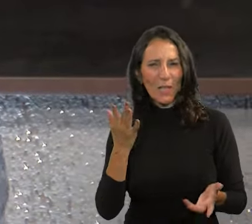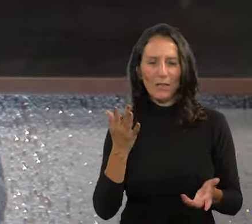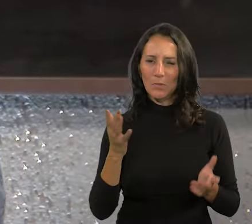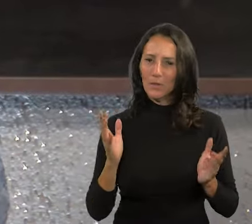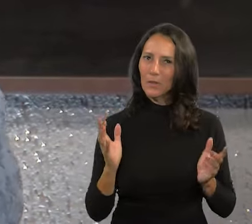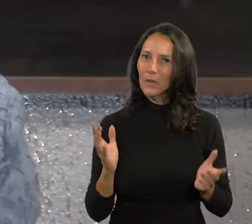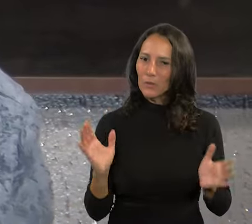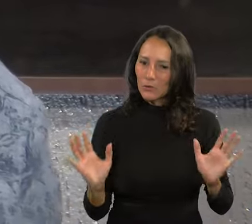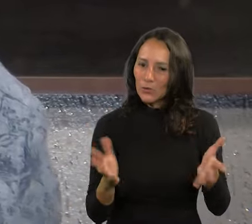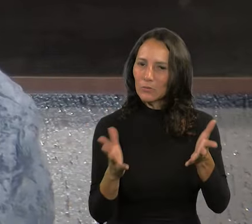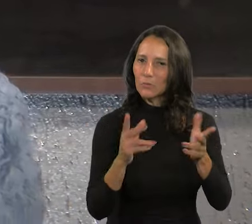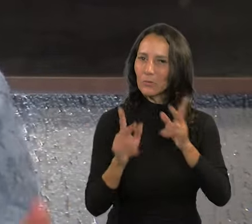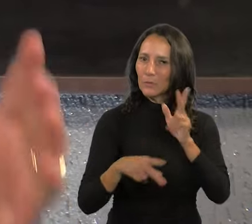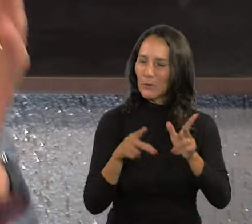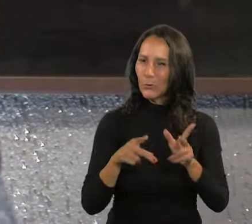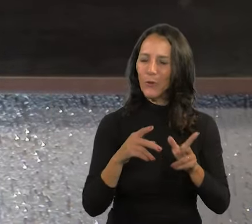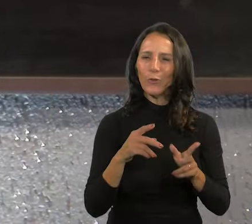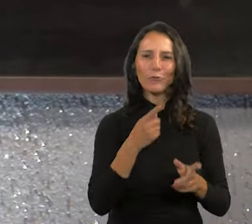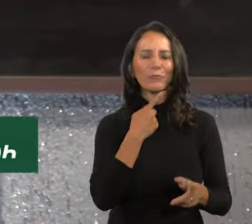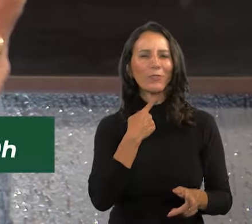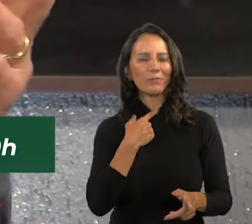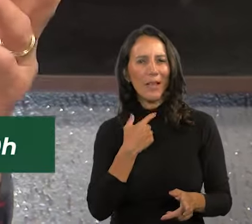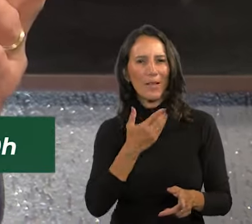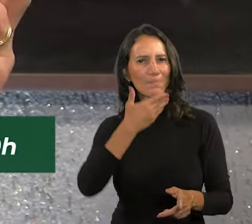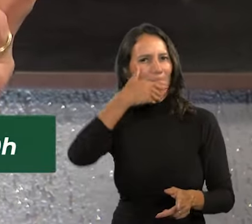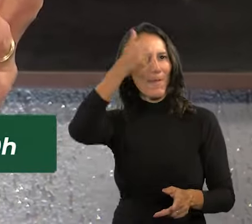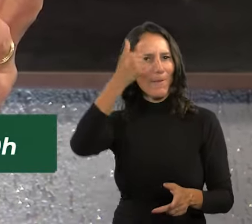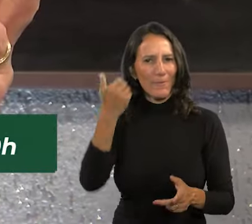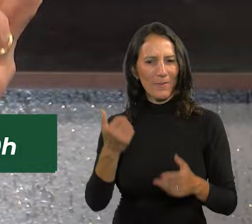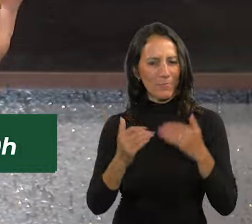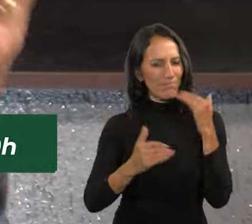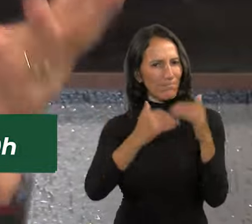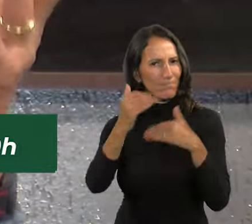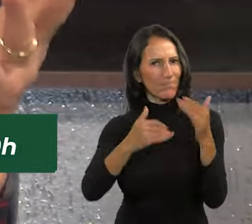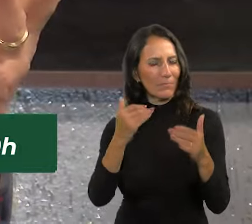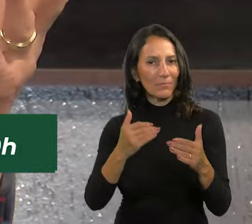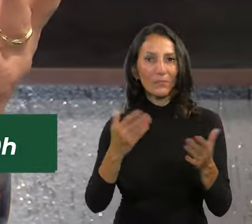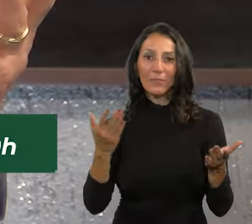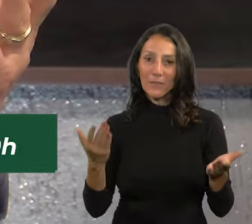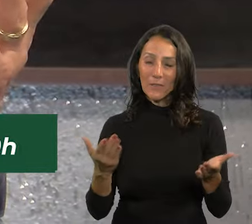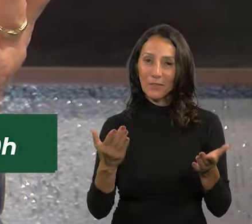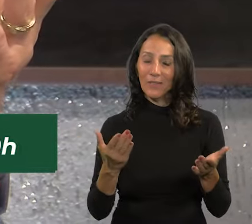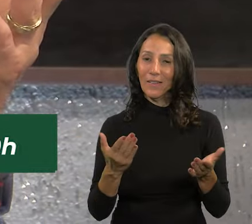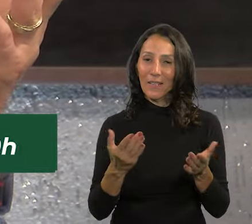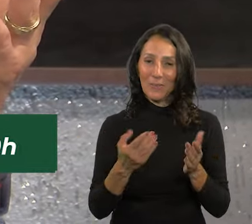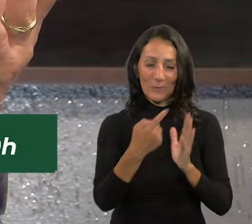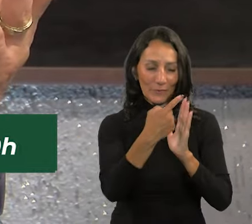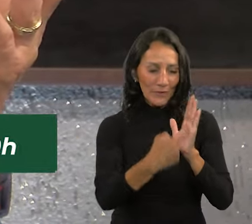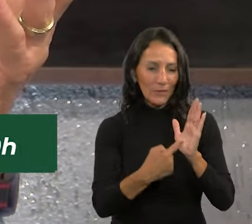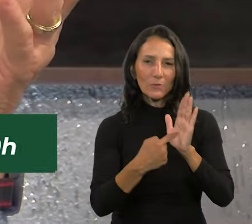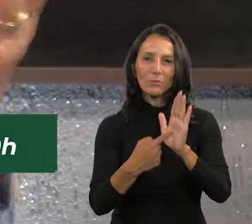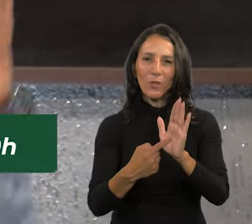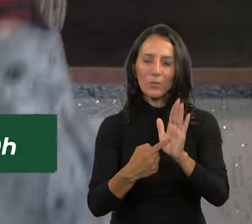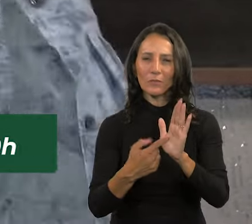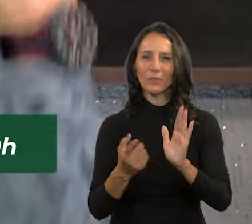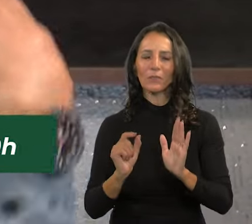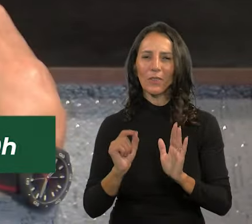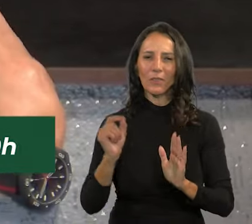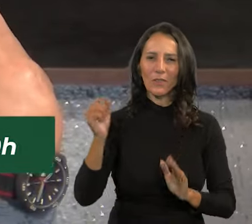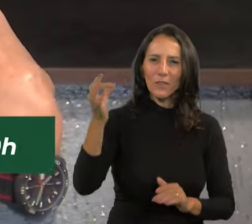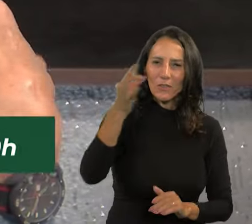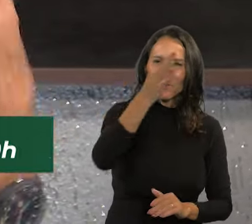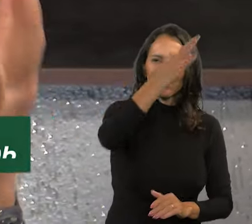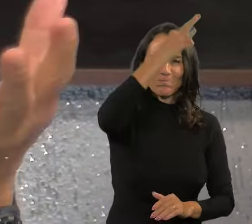vencer. Então Jesus Cristo disse, o Espírito do Senhor, Deus, está sobre mim porque ele me